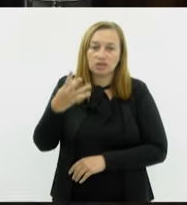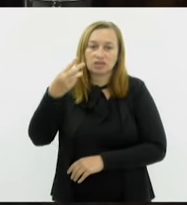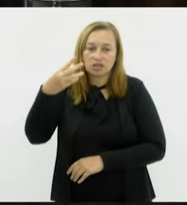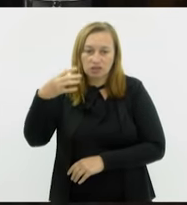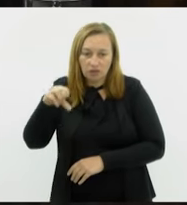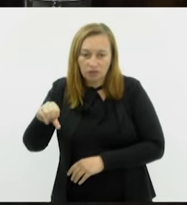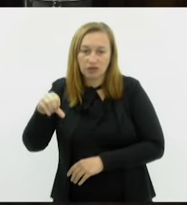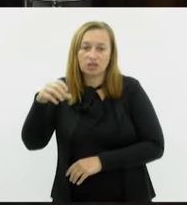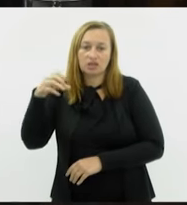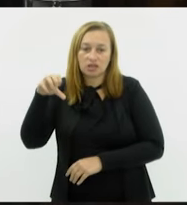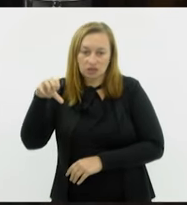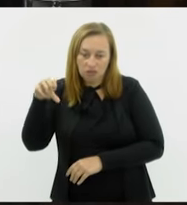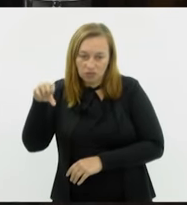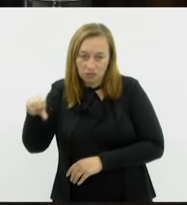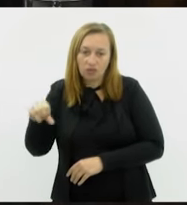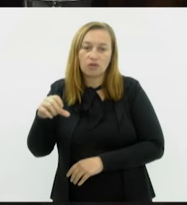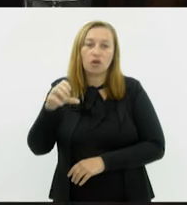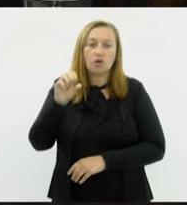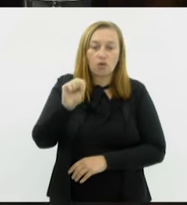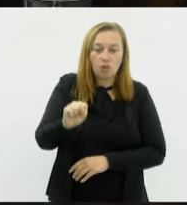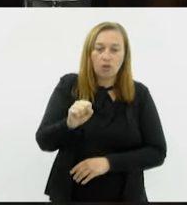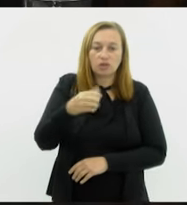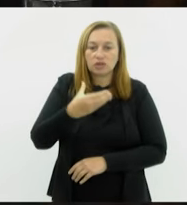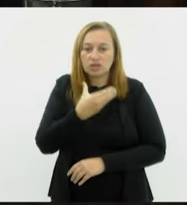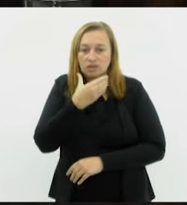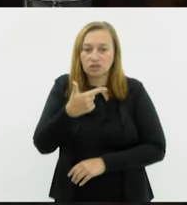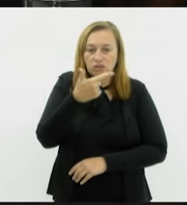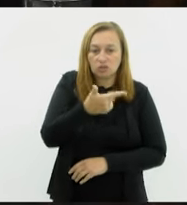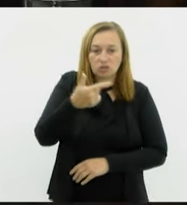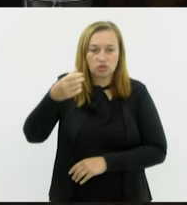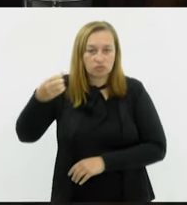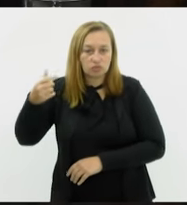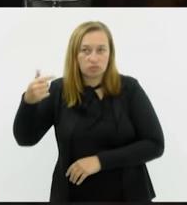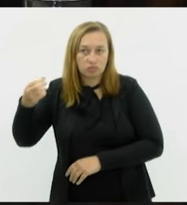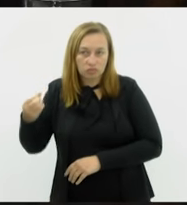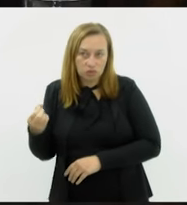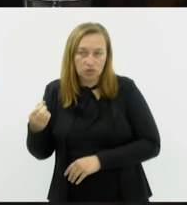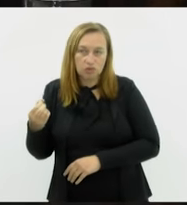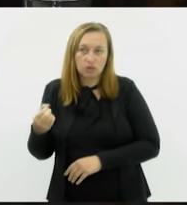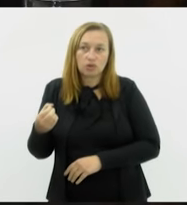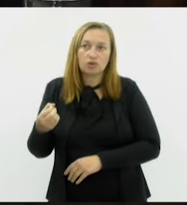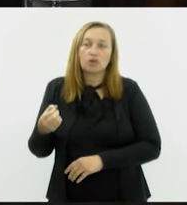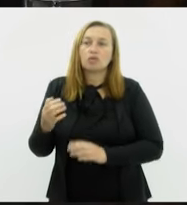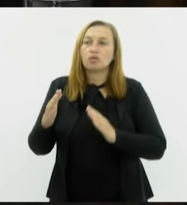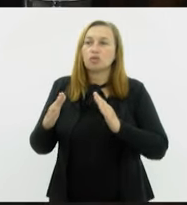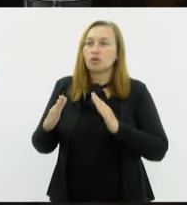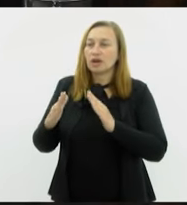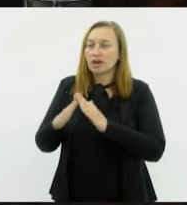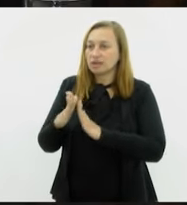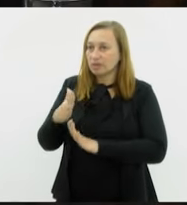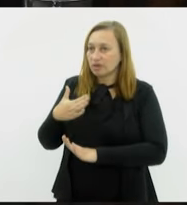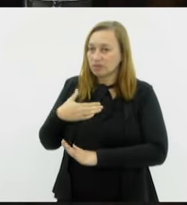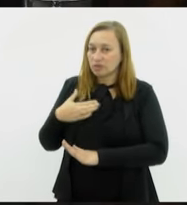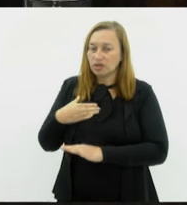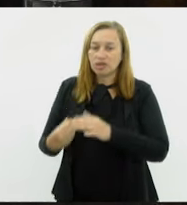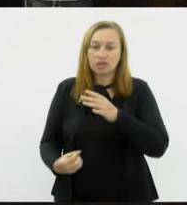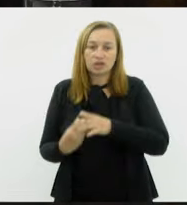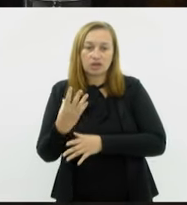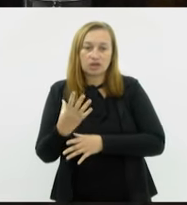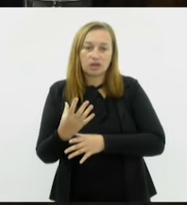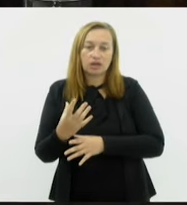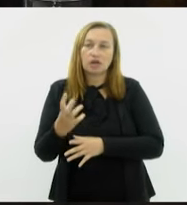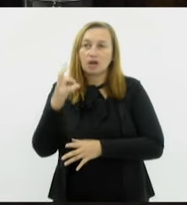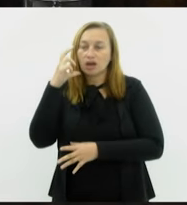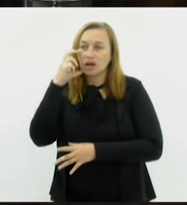3.499, de 8 de dezembro de 2000, que institui o programa Um Lar Para Mim, criando o benefício do auxílio adoção